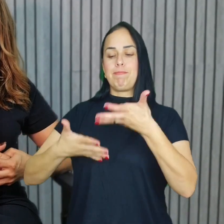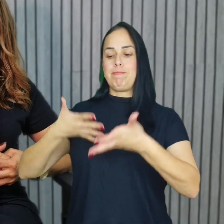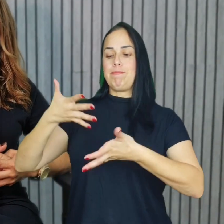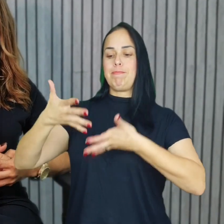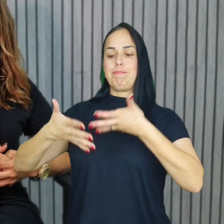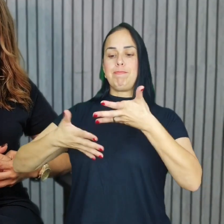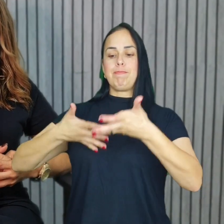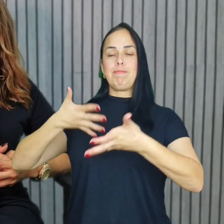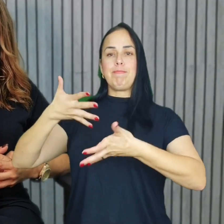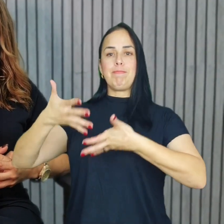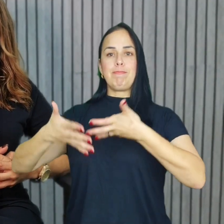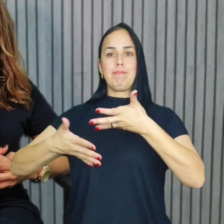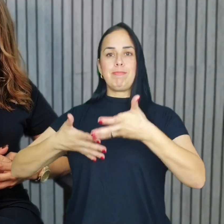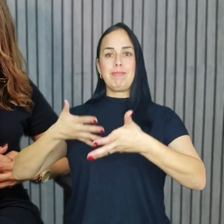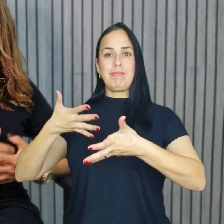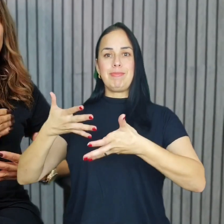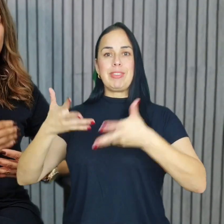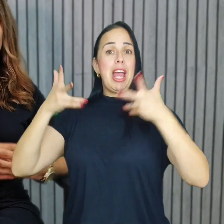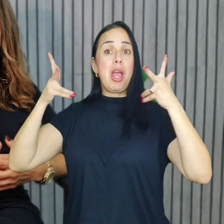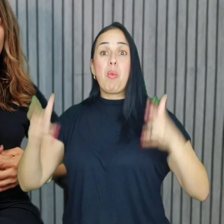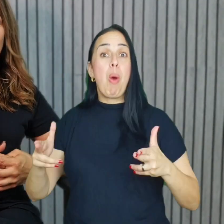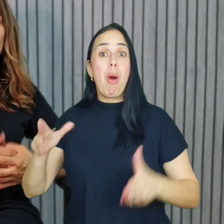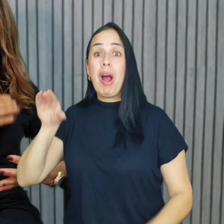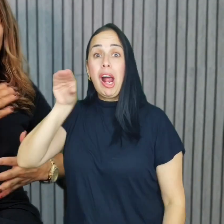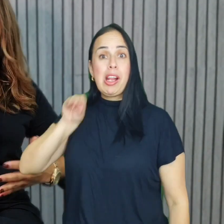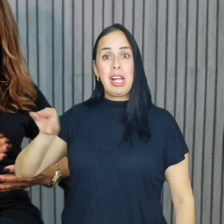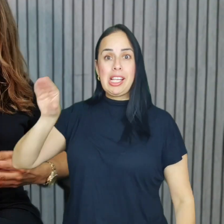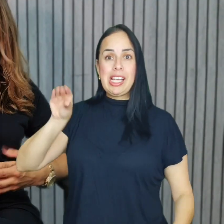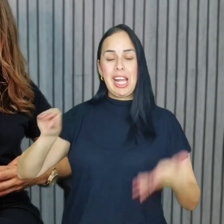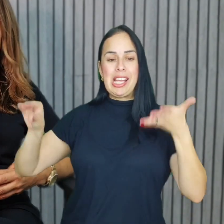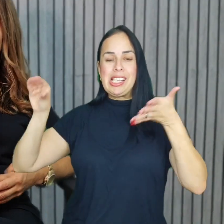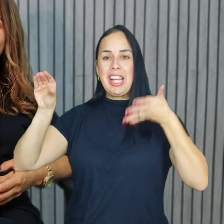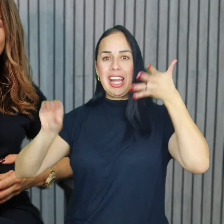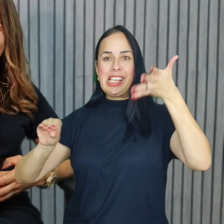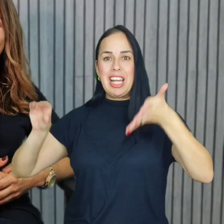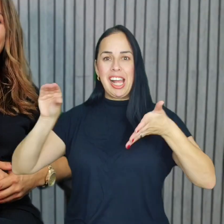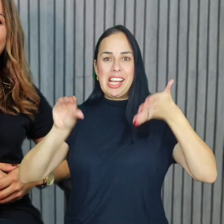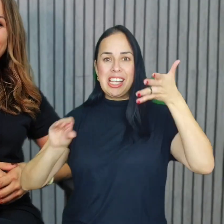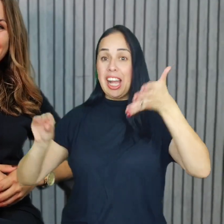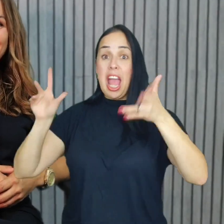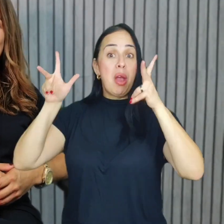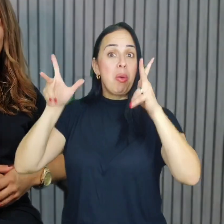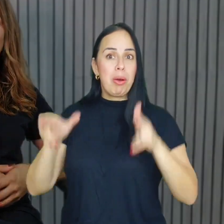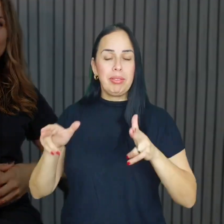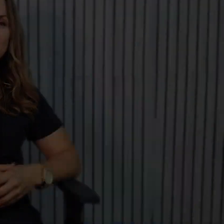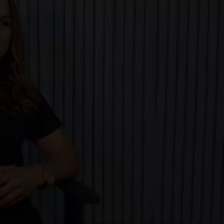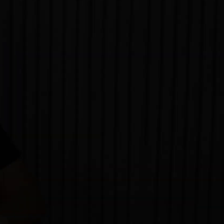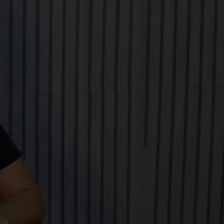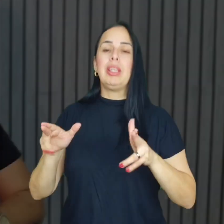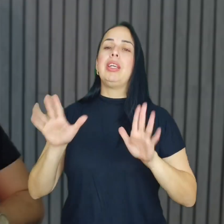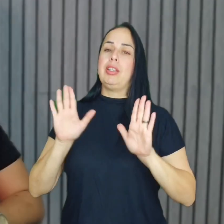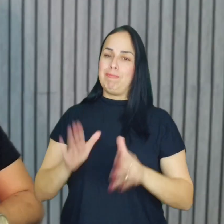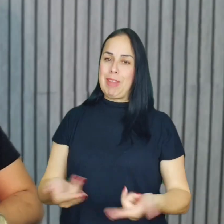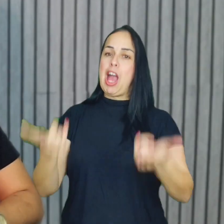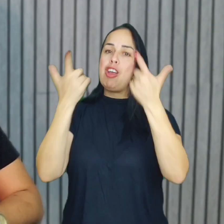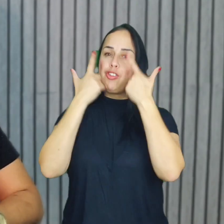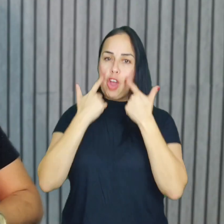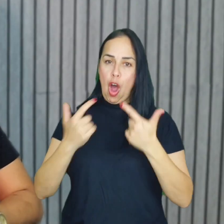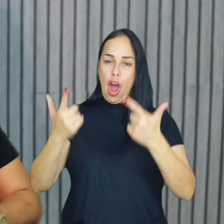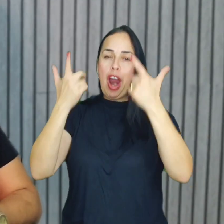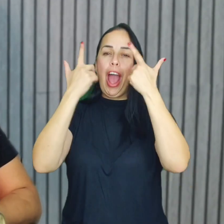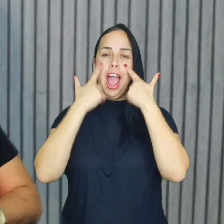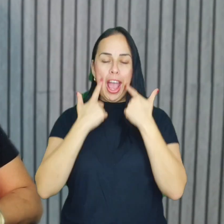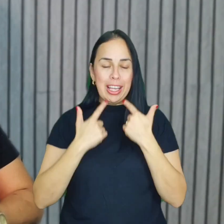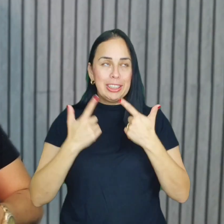falar com as mãos é a mesma coisa que falar com a boca. sabe? Eu